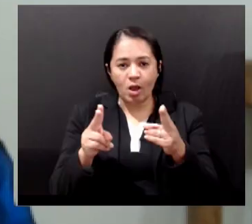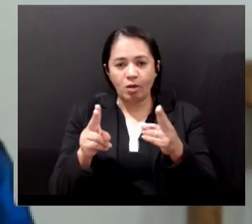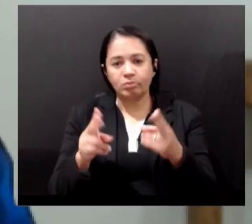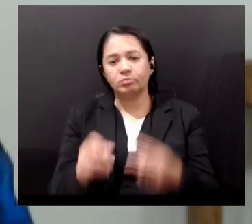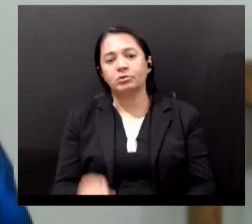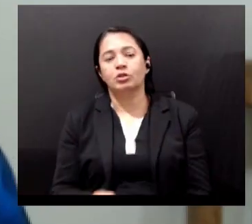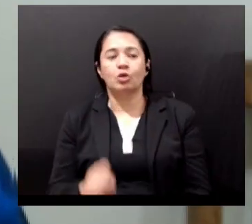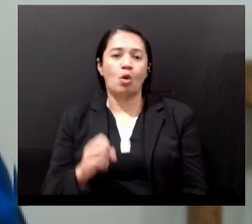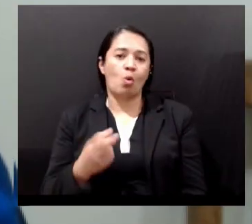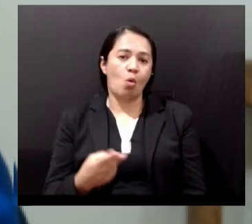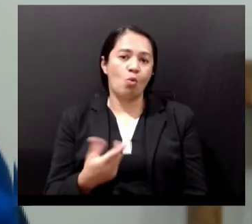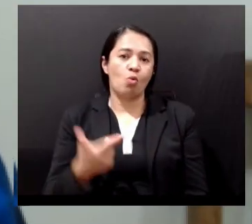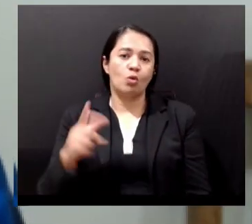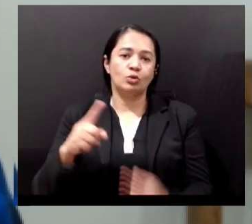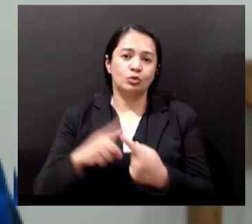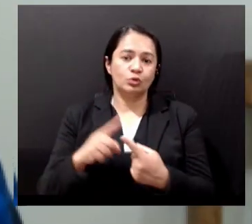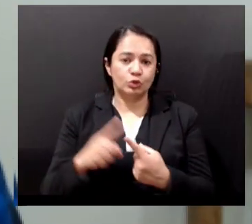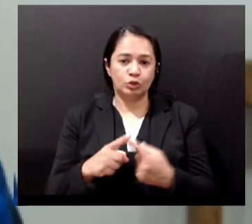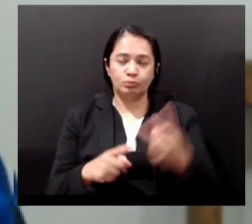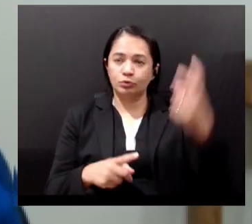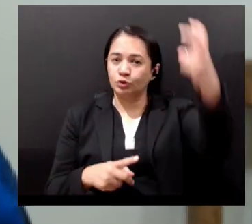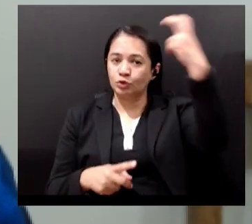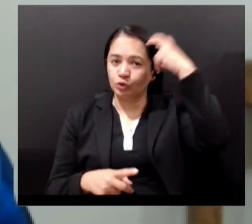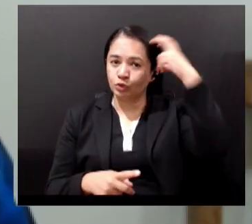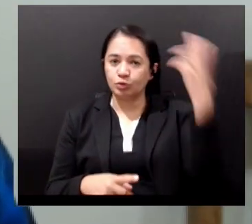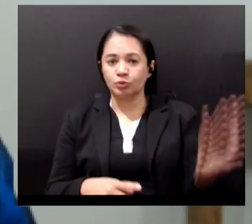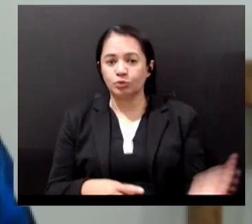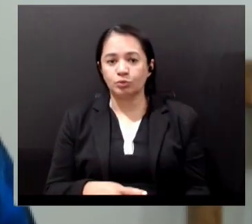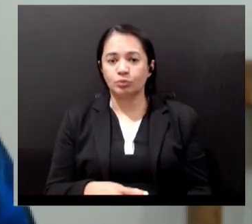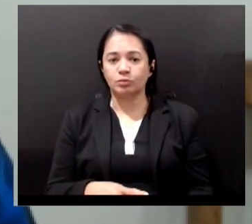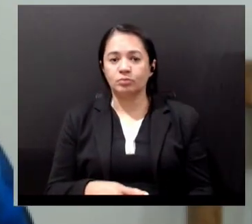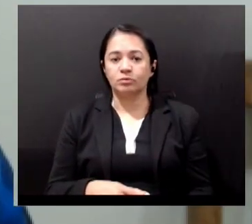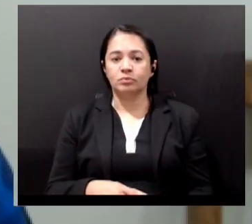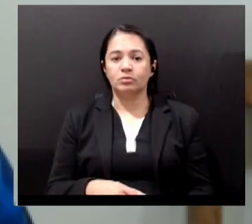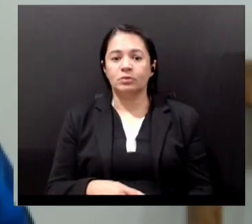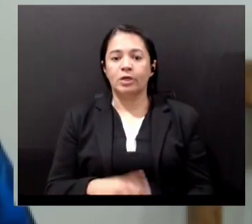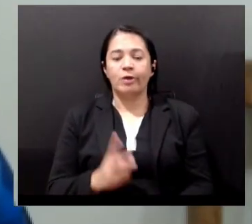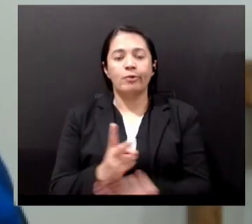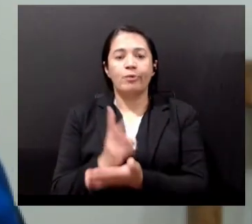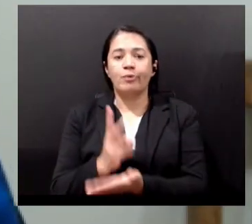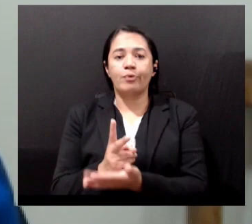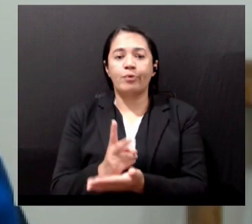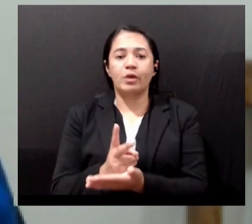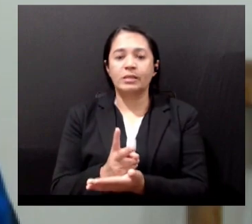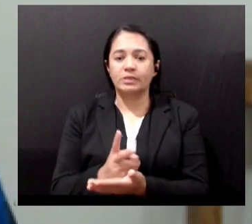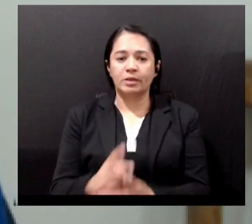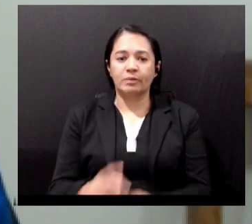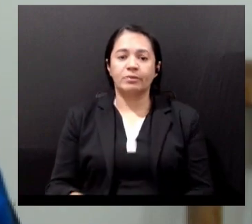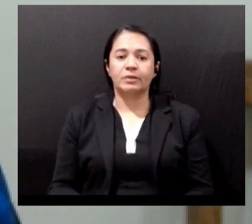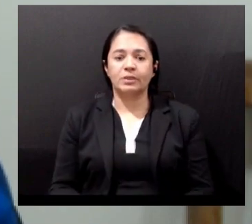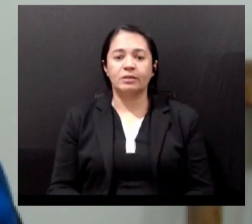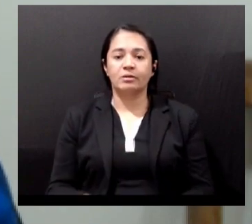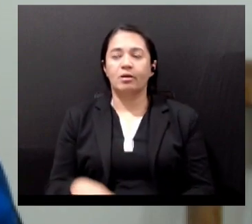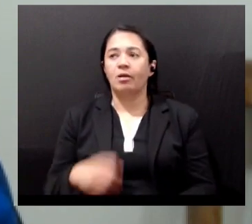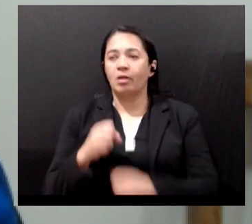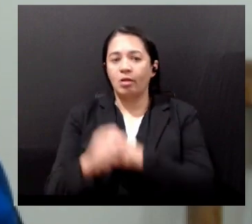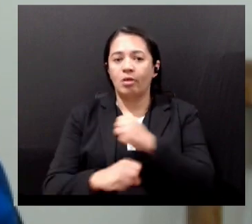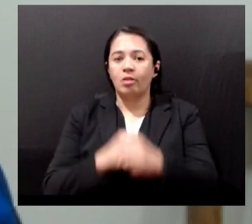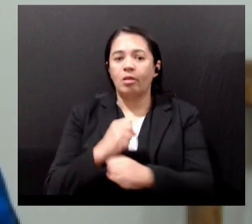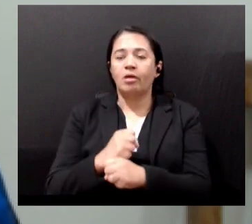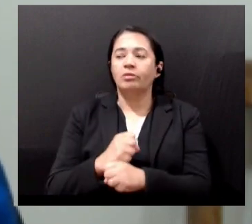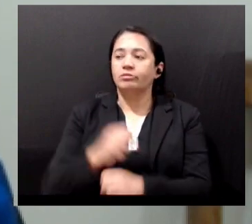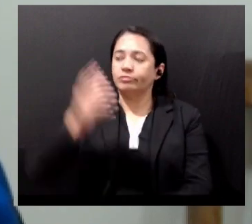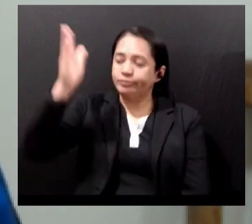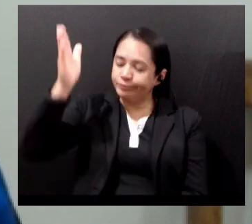caso de monocultura ou alguma outra cultura, que seja regularmente plantada ano após